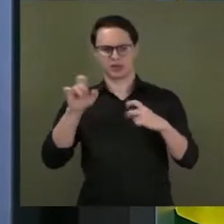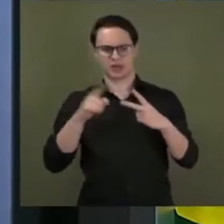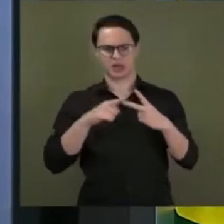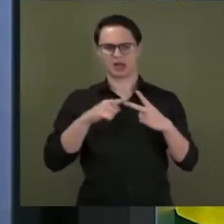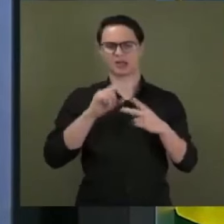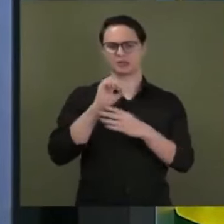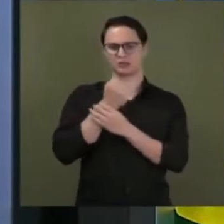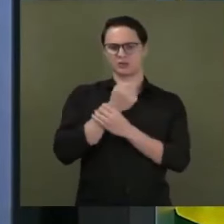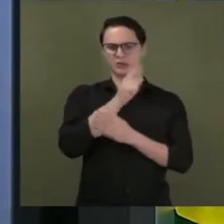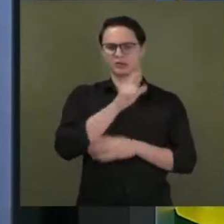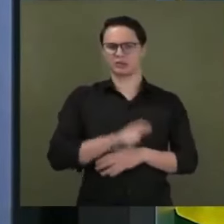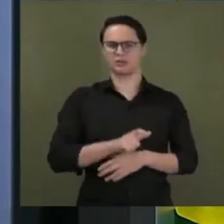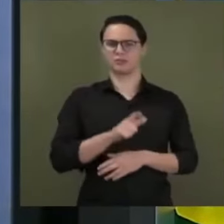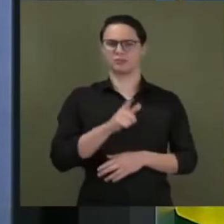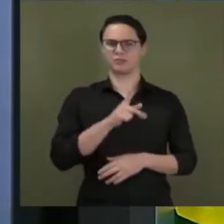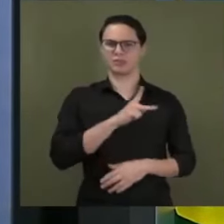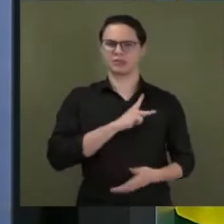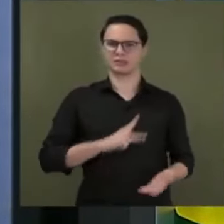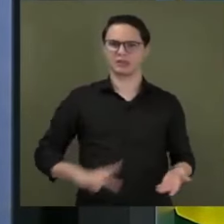do